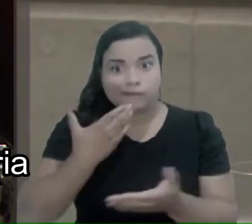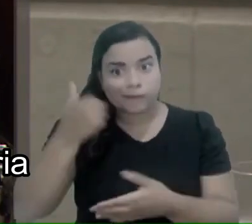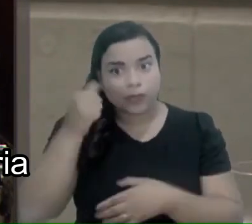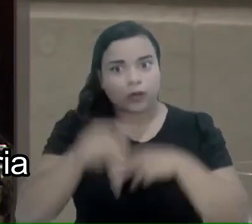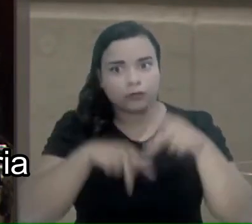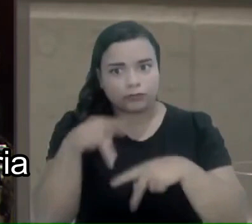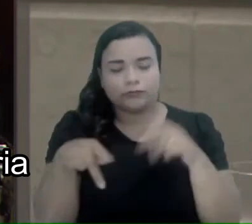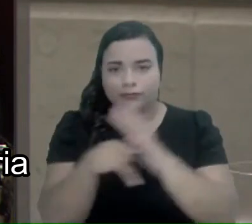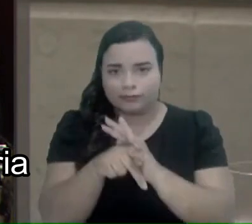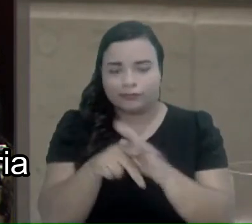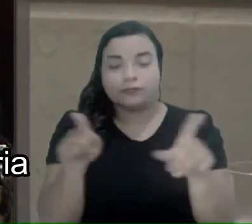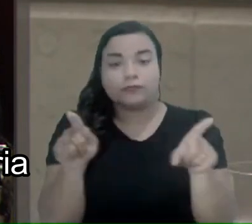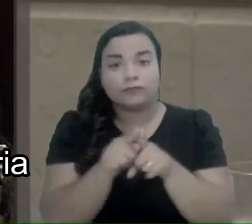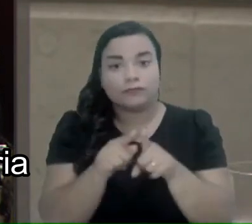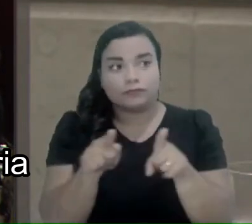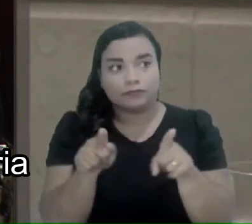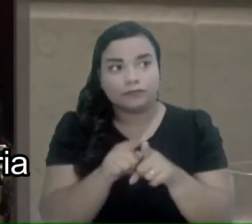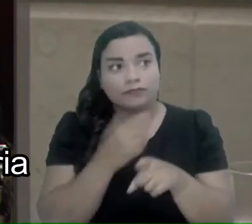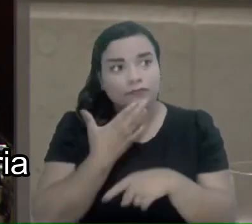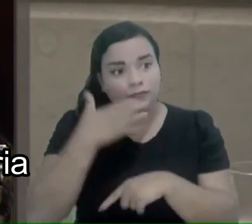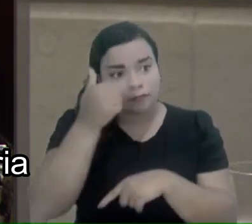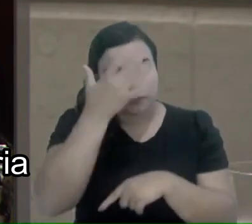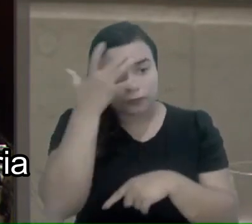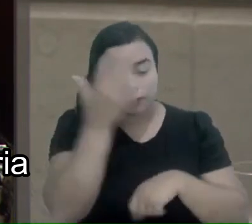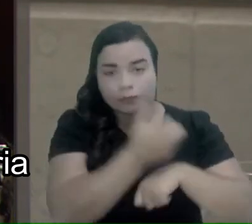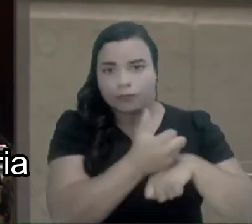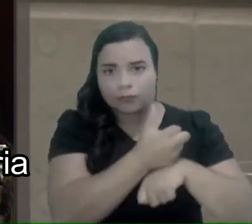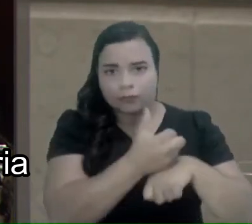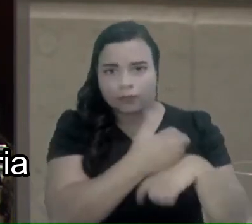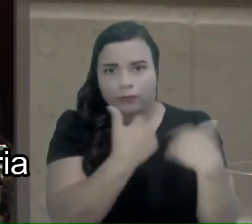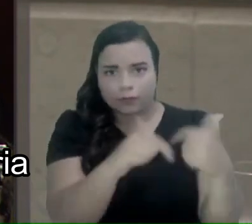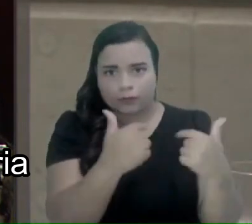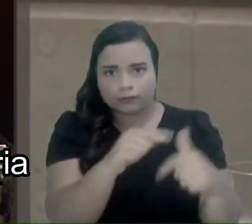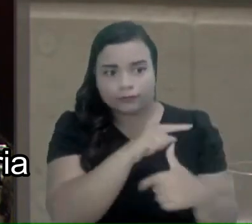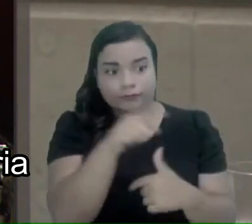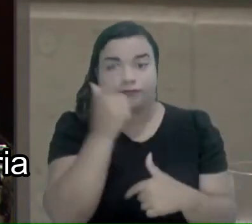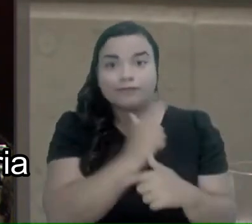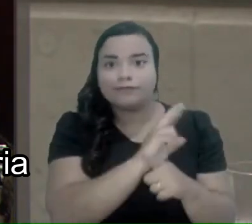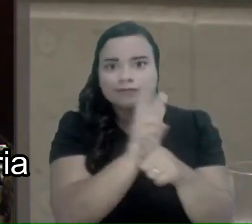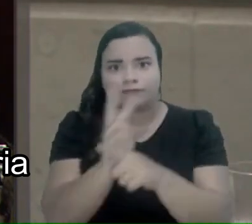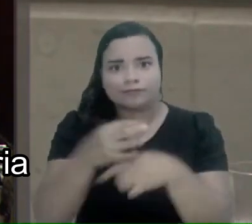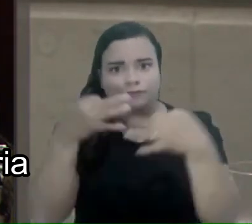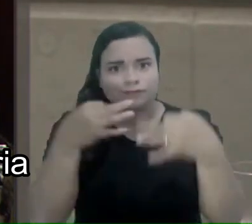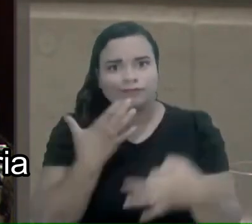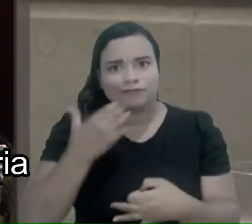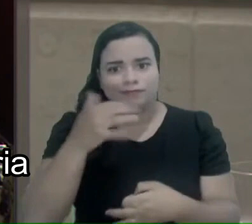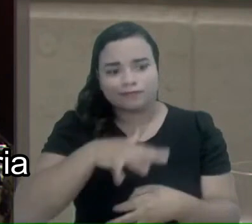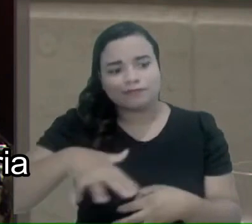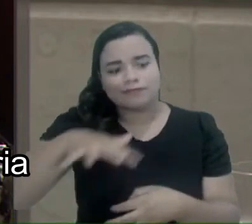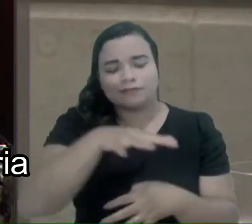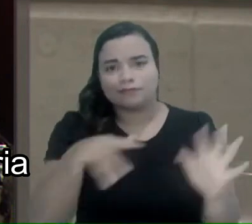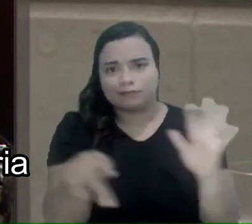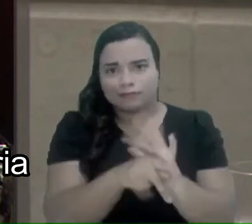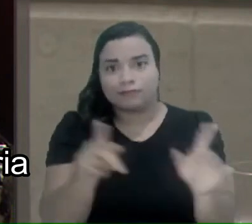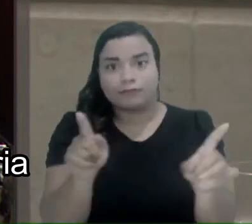fique melhor para os profissionais, para que eles possam fazer realmente uma supervisão do território e consigam